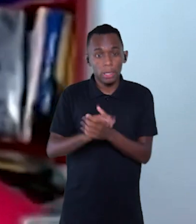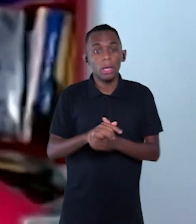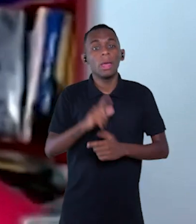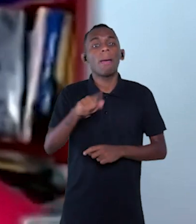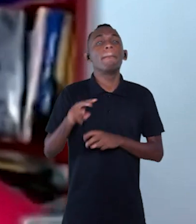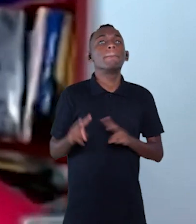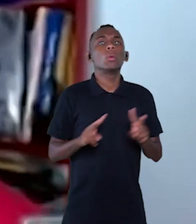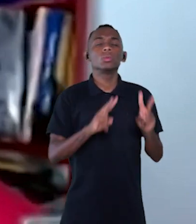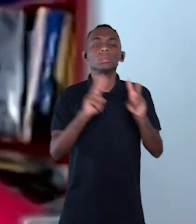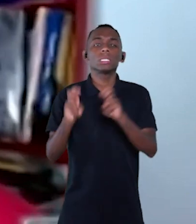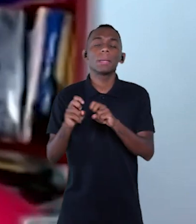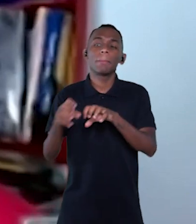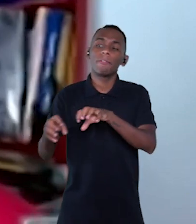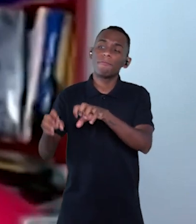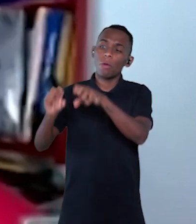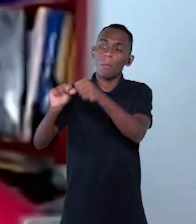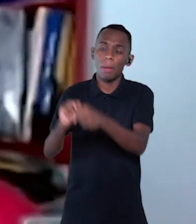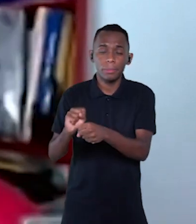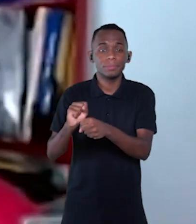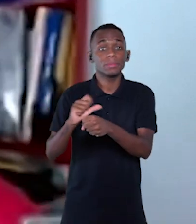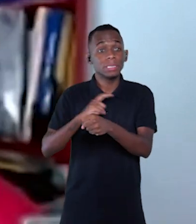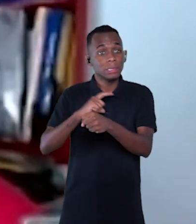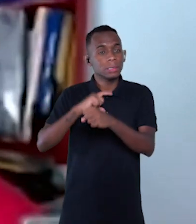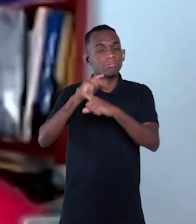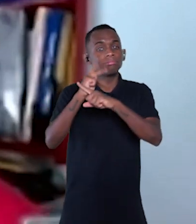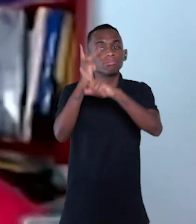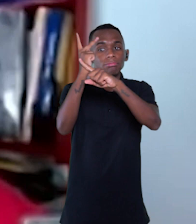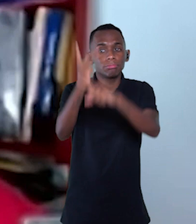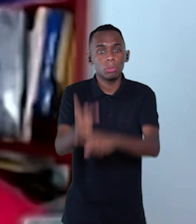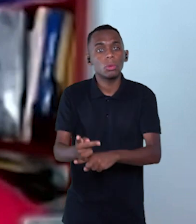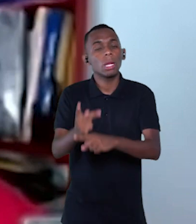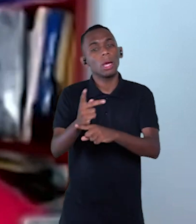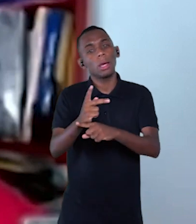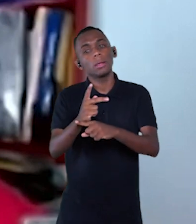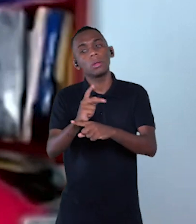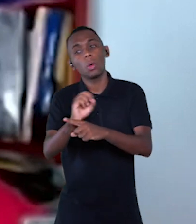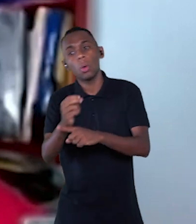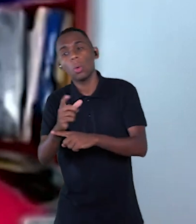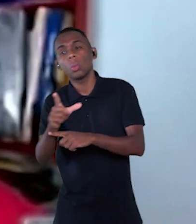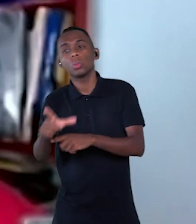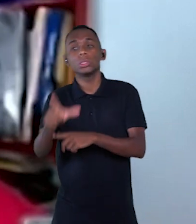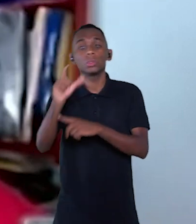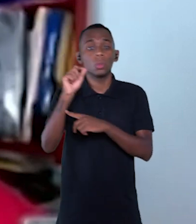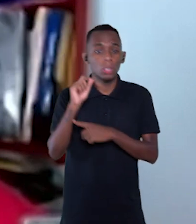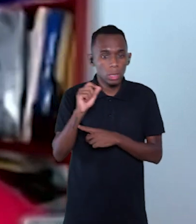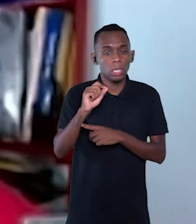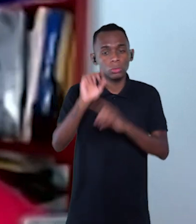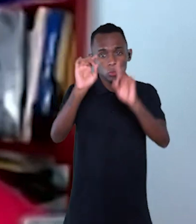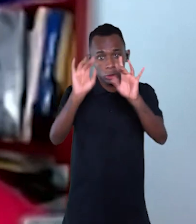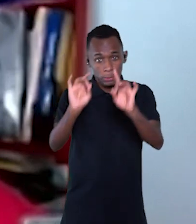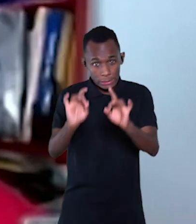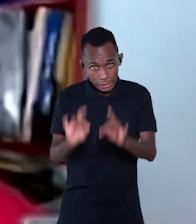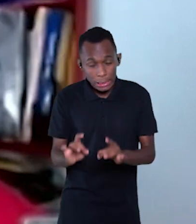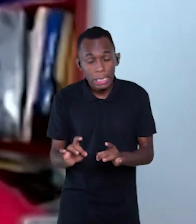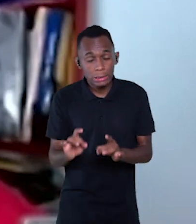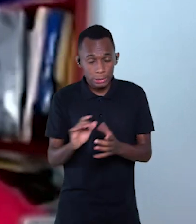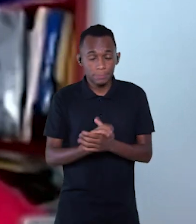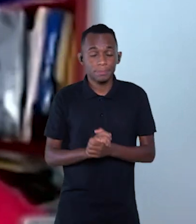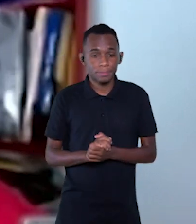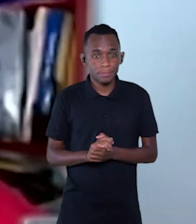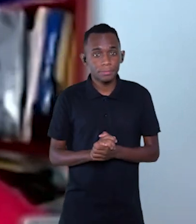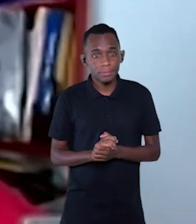você se formar e ter que buscar, ou preferir buscar, uma